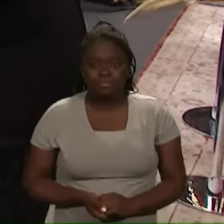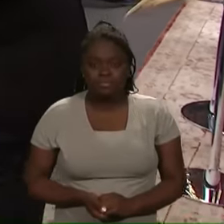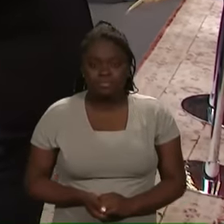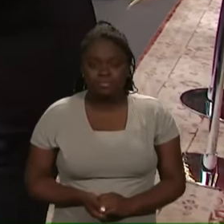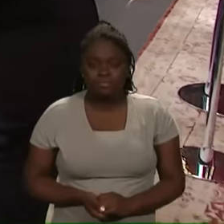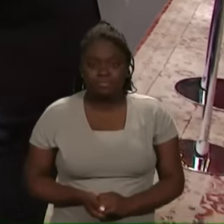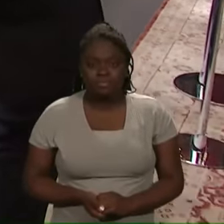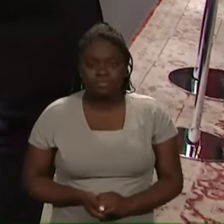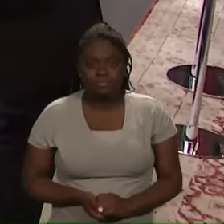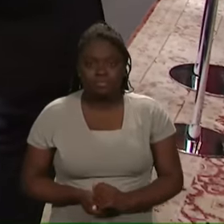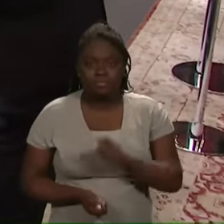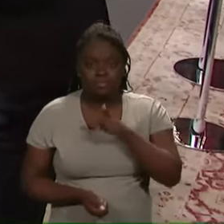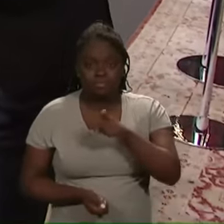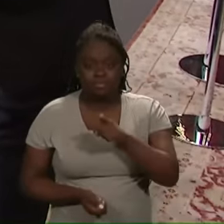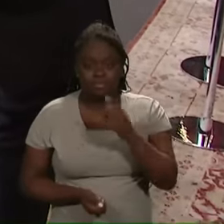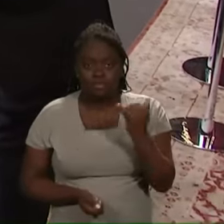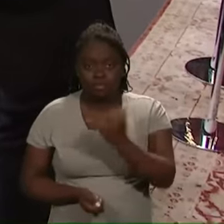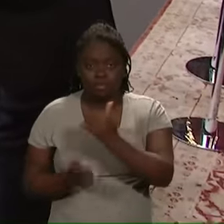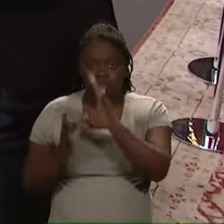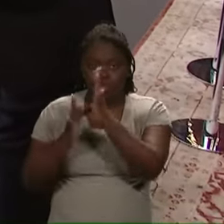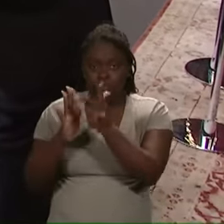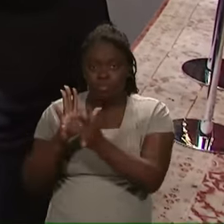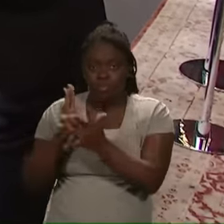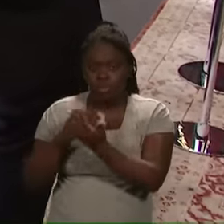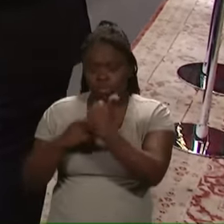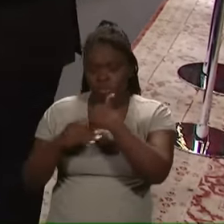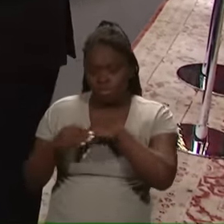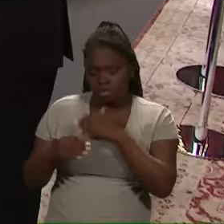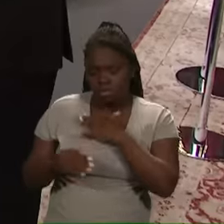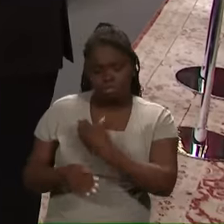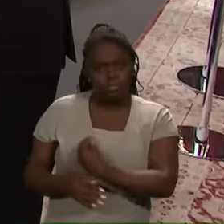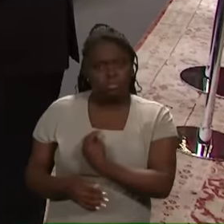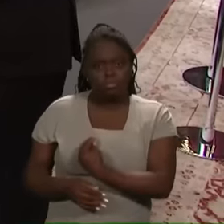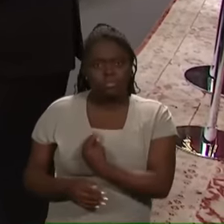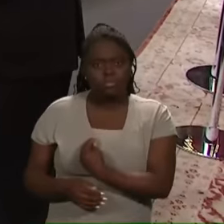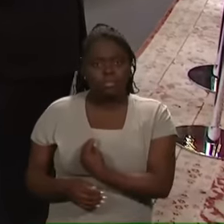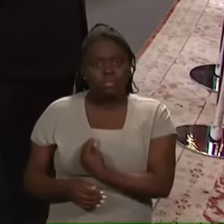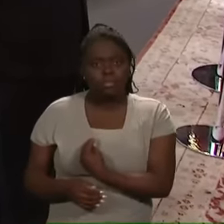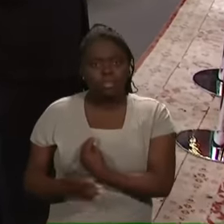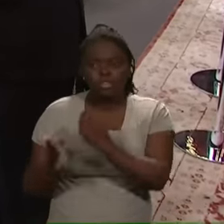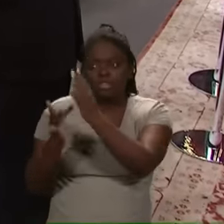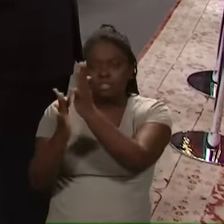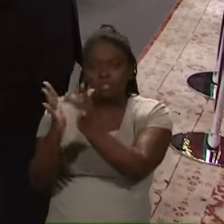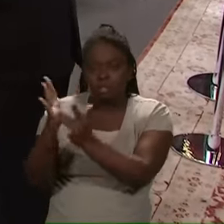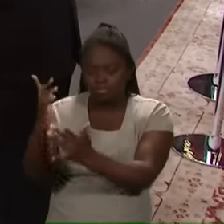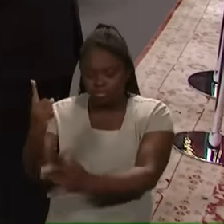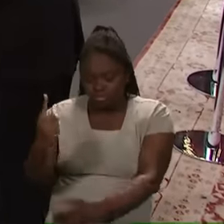No momento quando você disse: Jesus, entra na minha vida, Ele entrou.